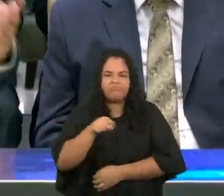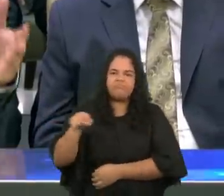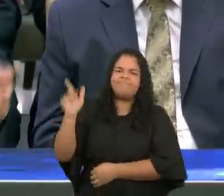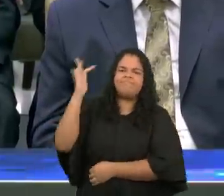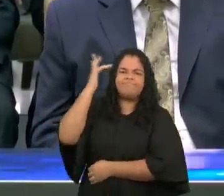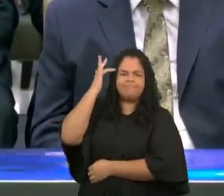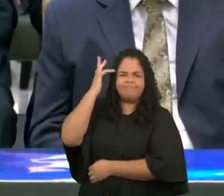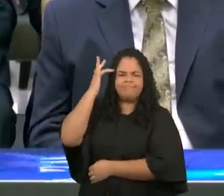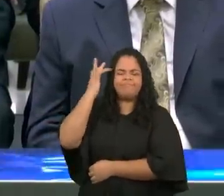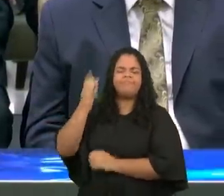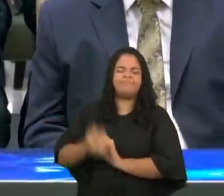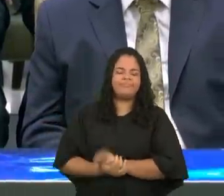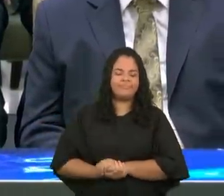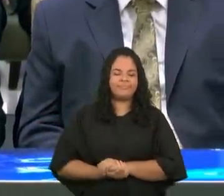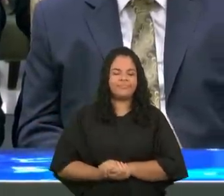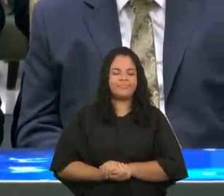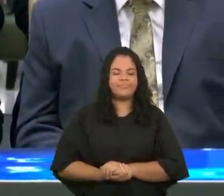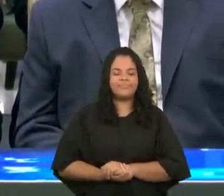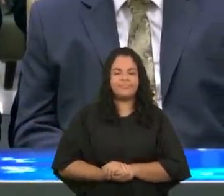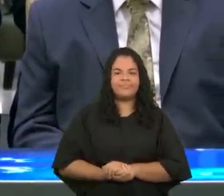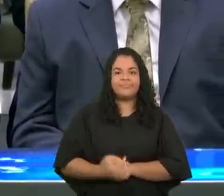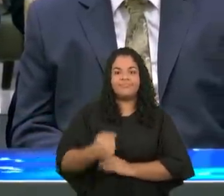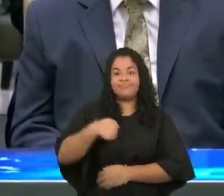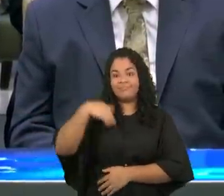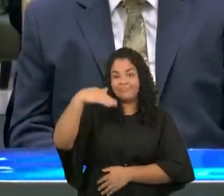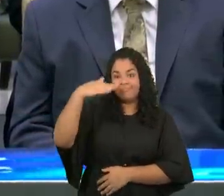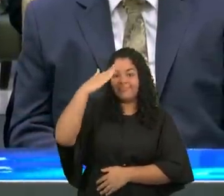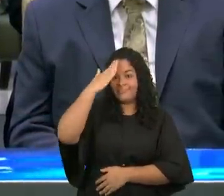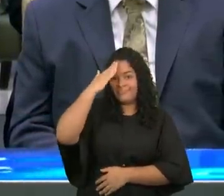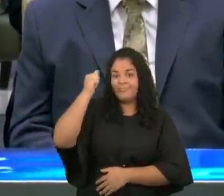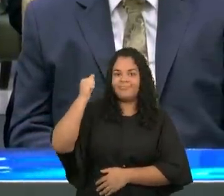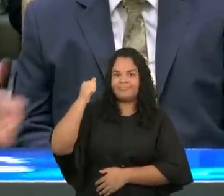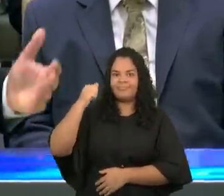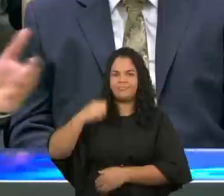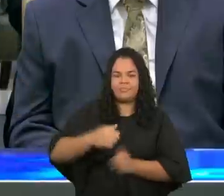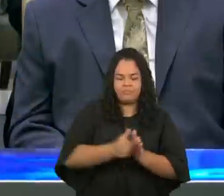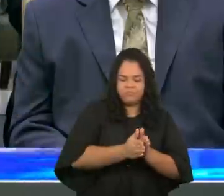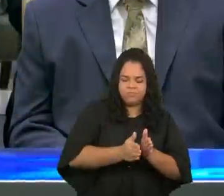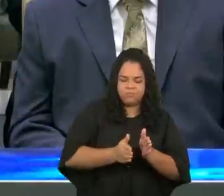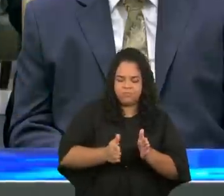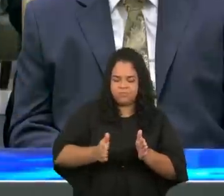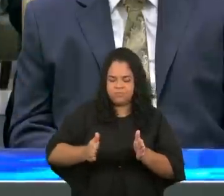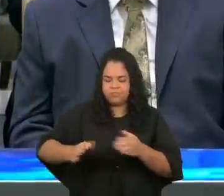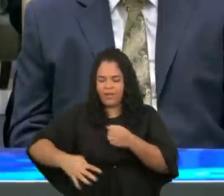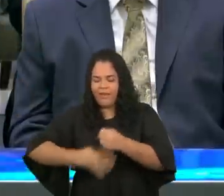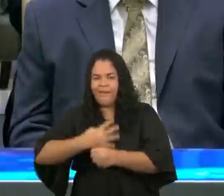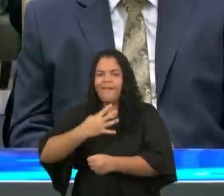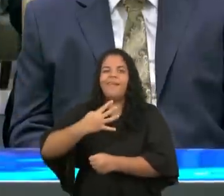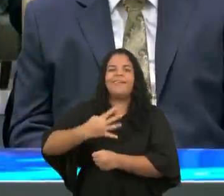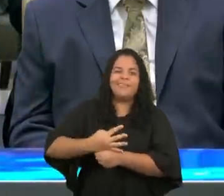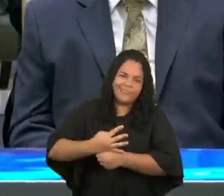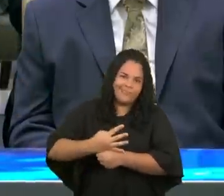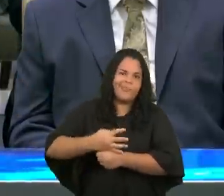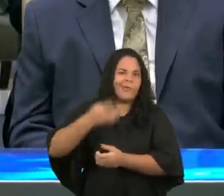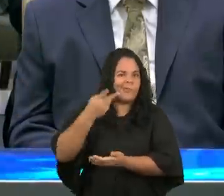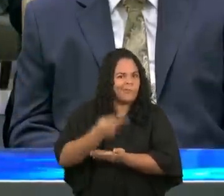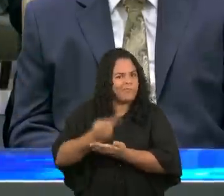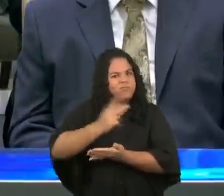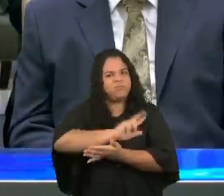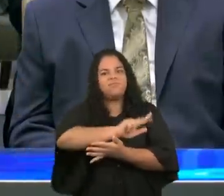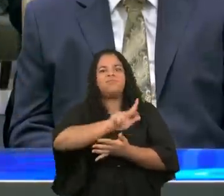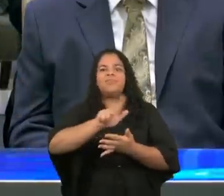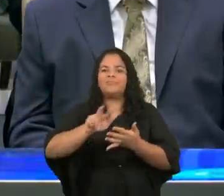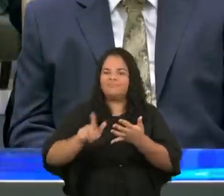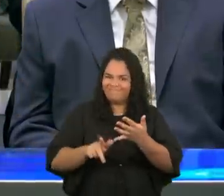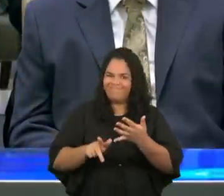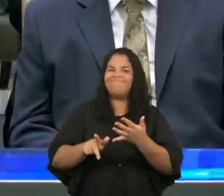muita coisa tem acontecido nestes 4 anos, até porque passamos pela inesquecível pandemia, que